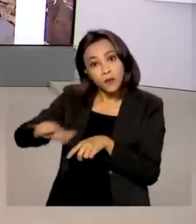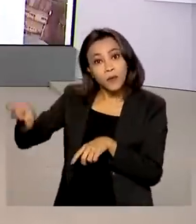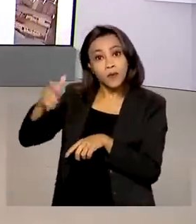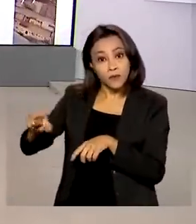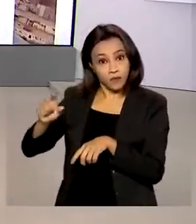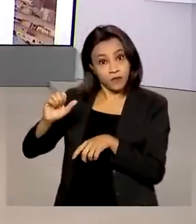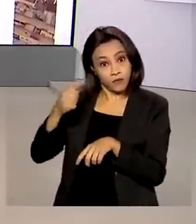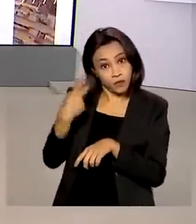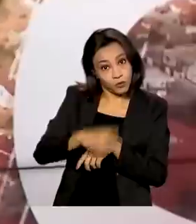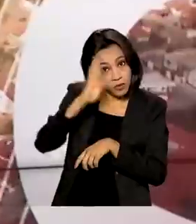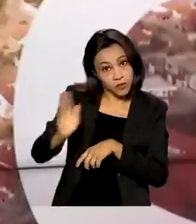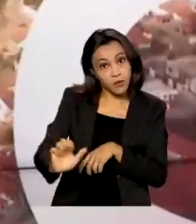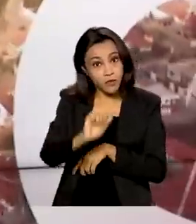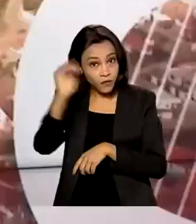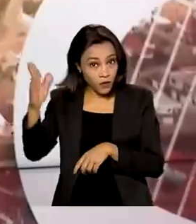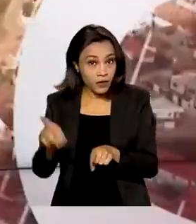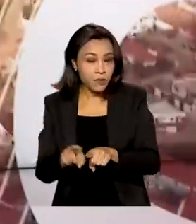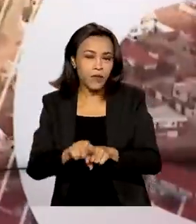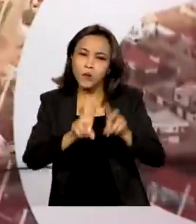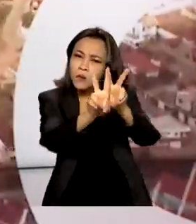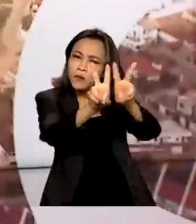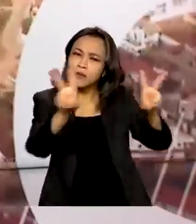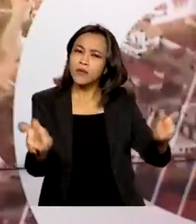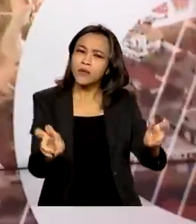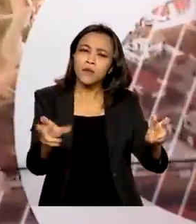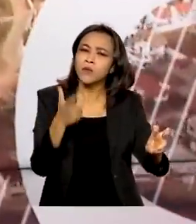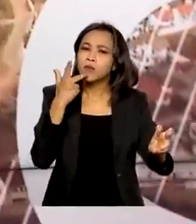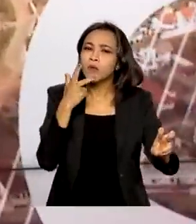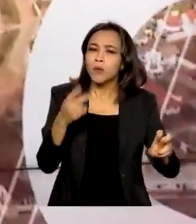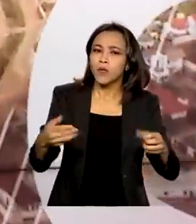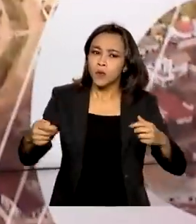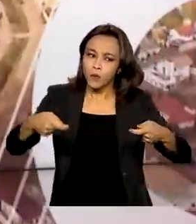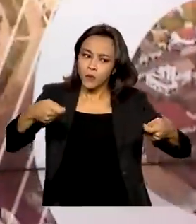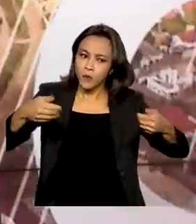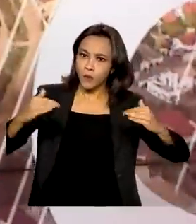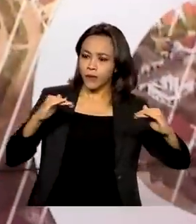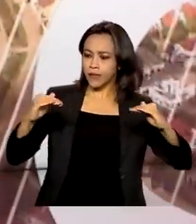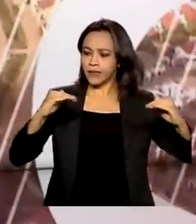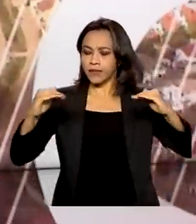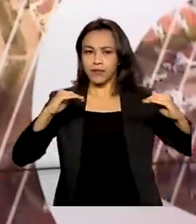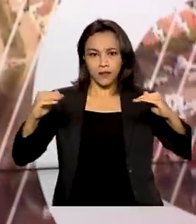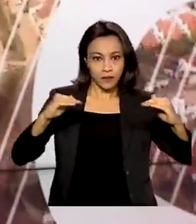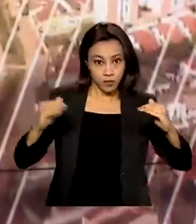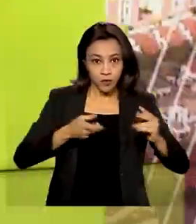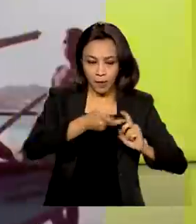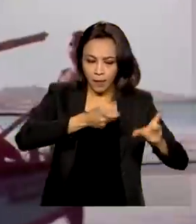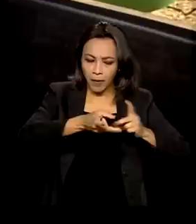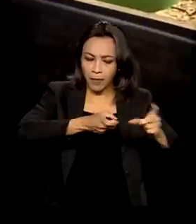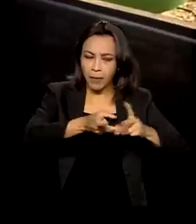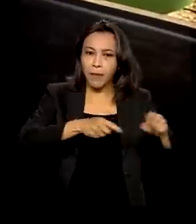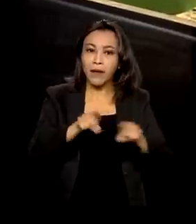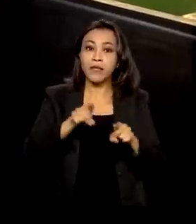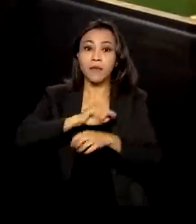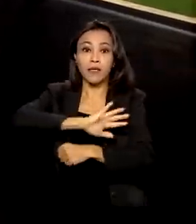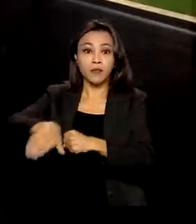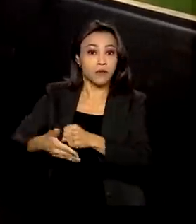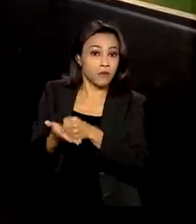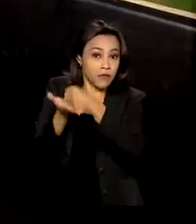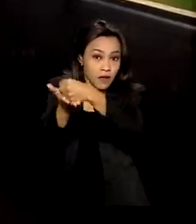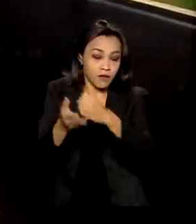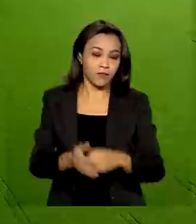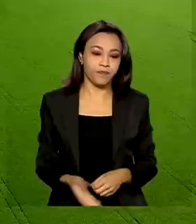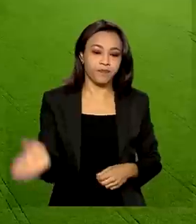e do exterior. Na pauta, o equilíbrio entre o comércio agrícola e a sustentabilidade.